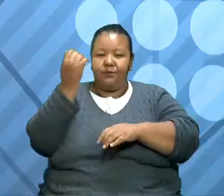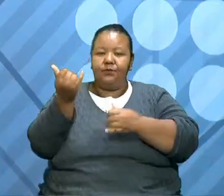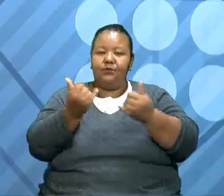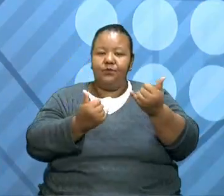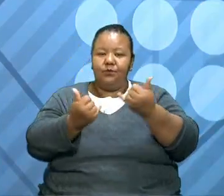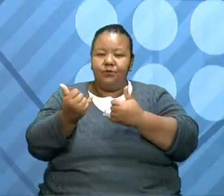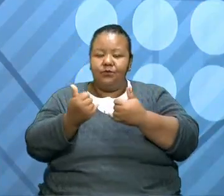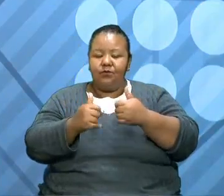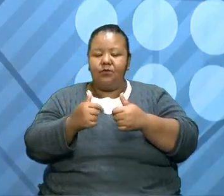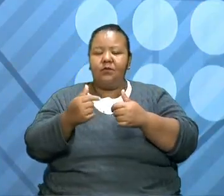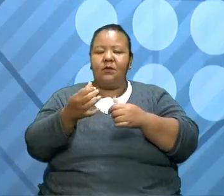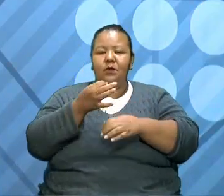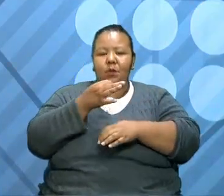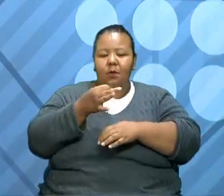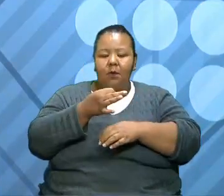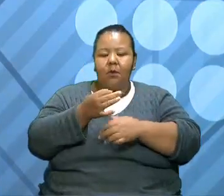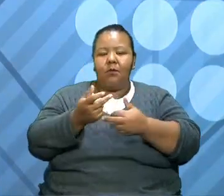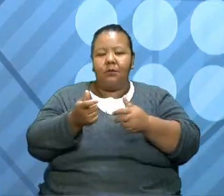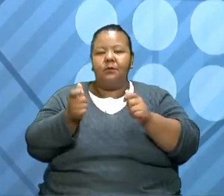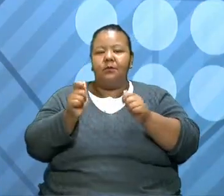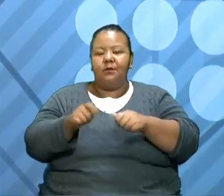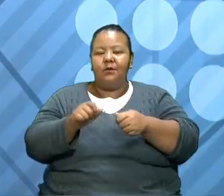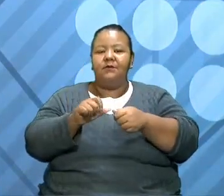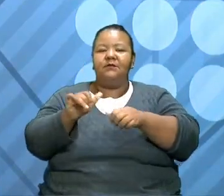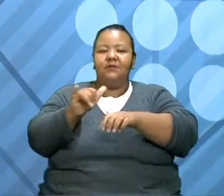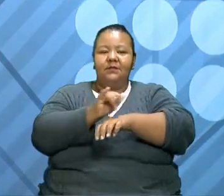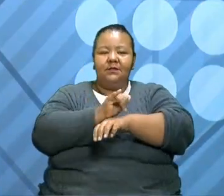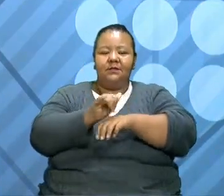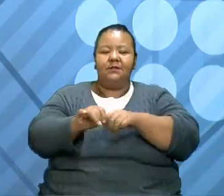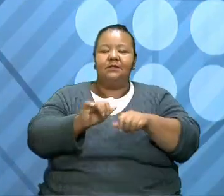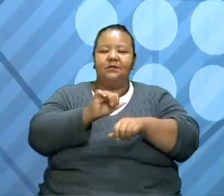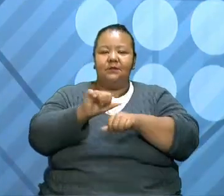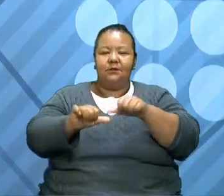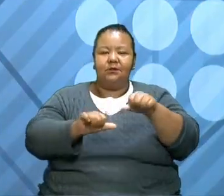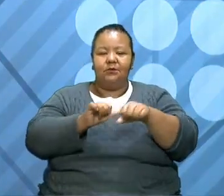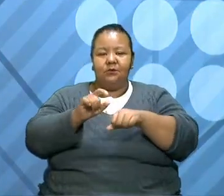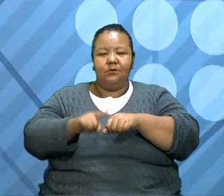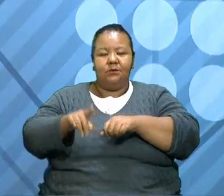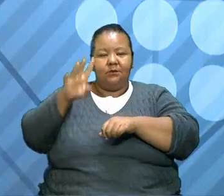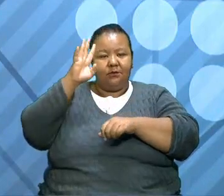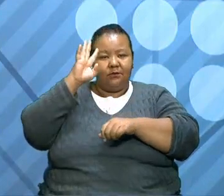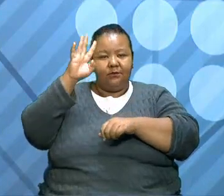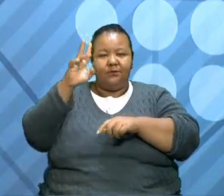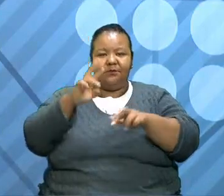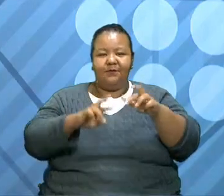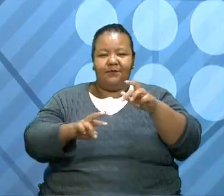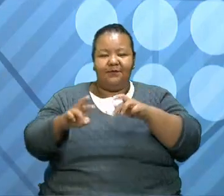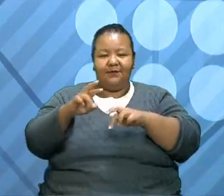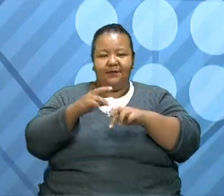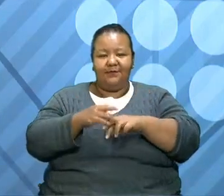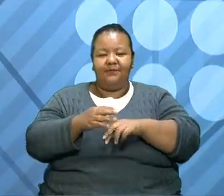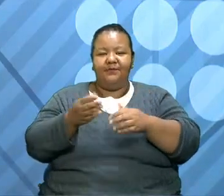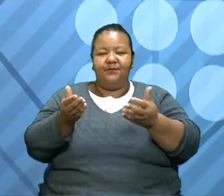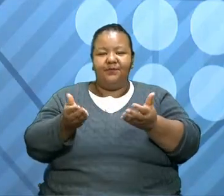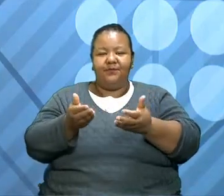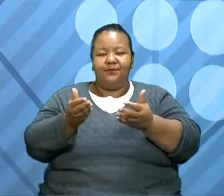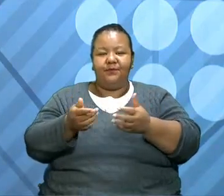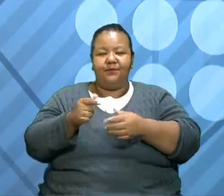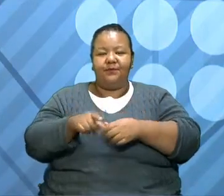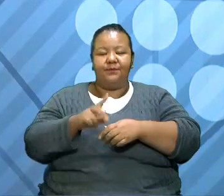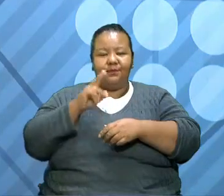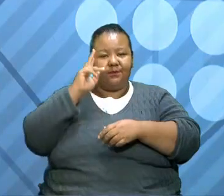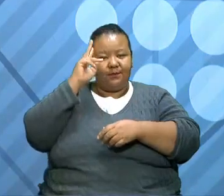suas indagações, vai realizar estratégias de mudança. Por isso que é fundamental o avaliar. E agora chegamos ao